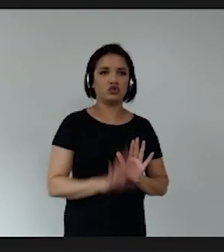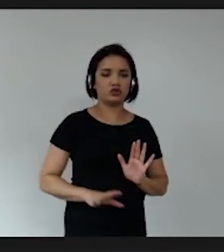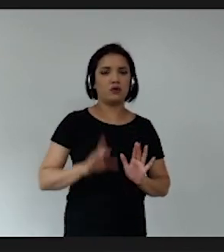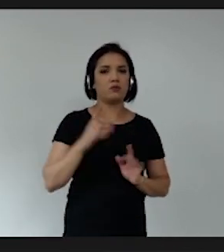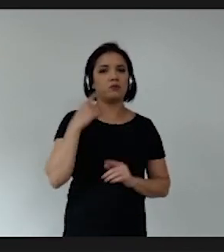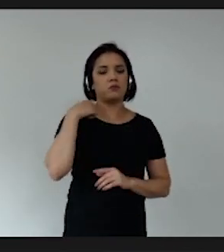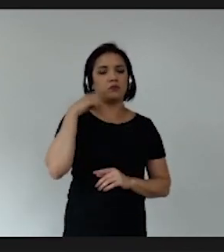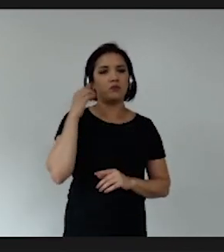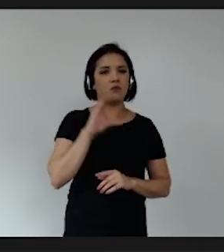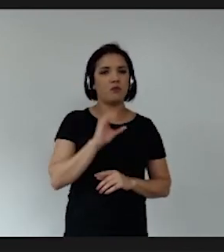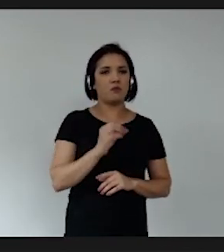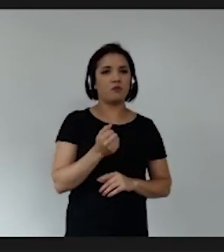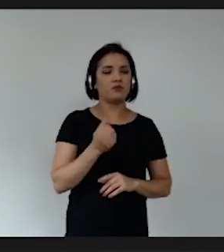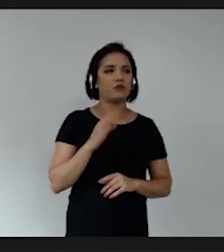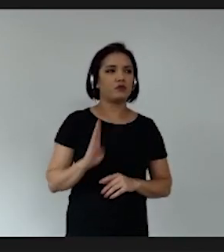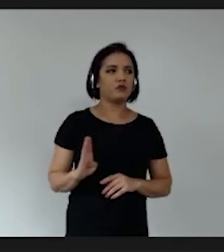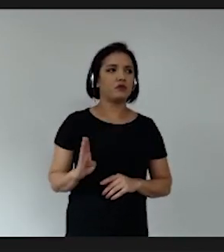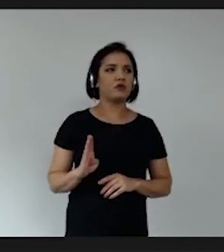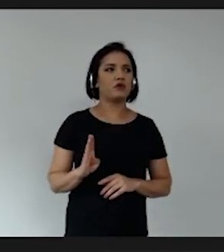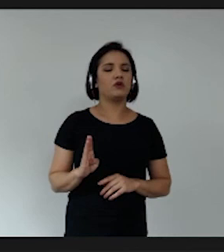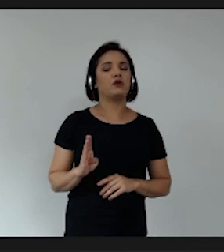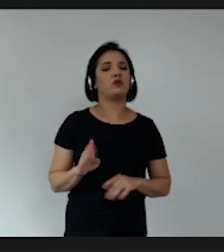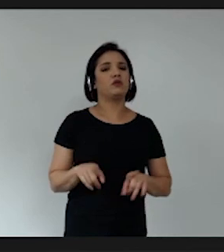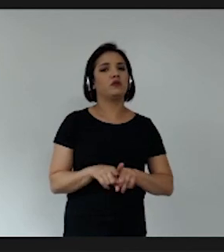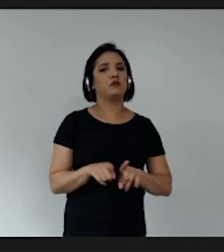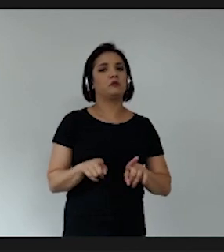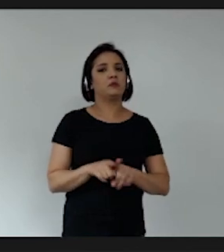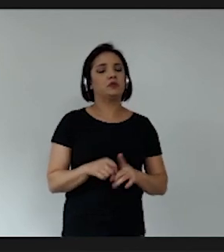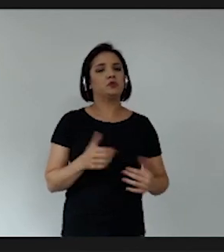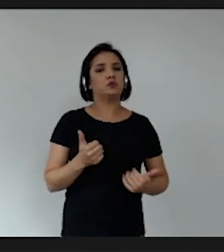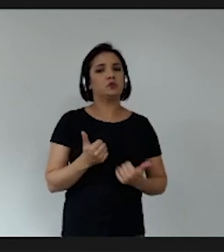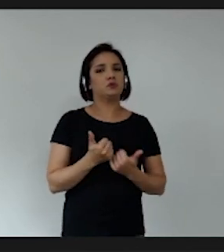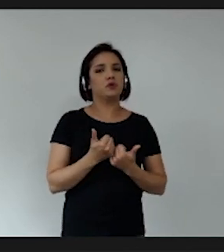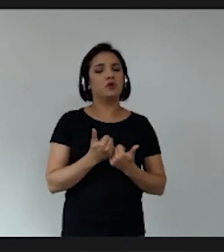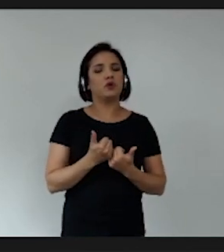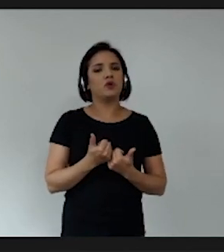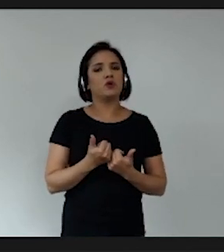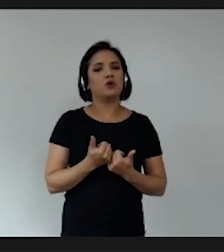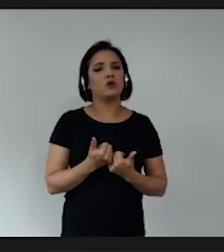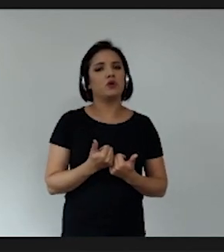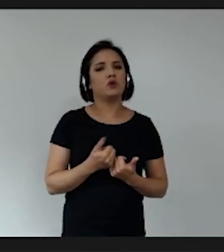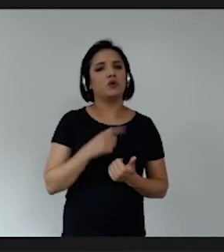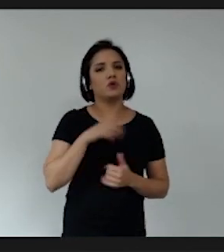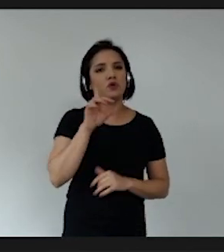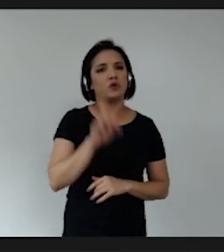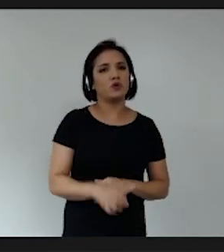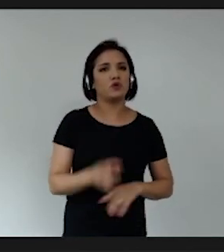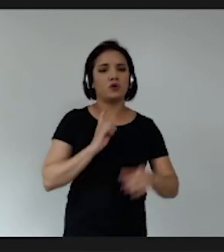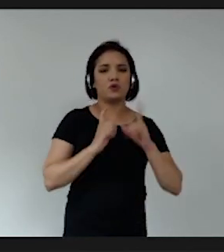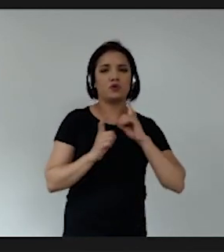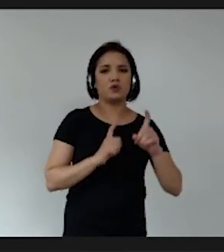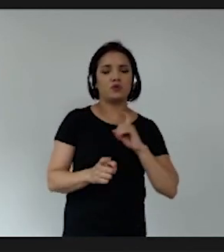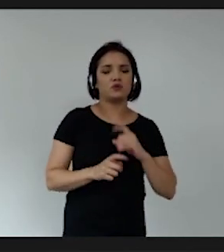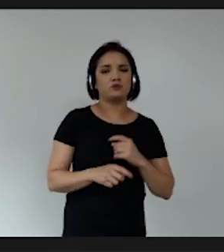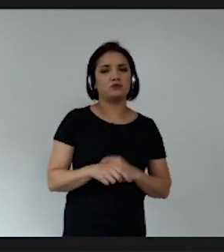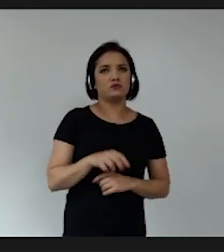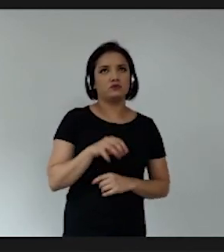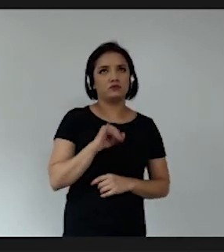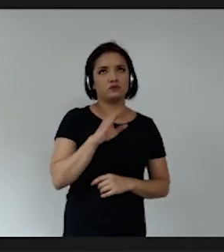de Santa Catarina, superintendente adjunto da diretoria executiva do Instituto Brasileiro de